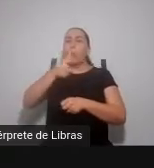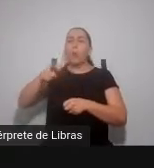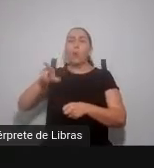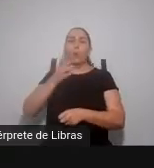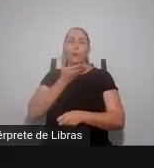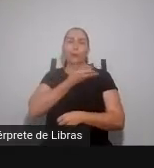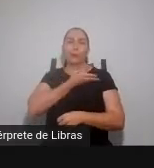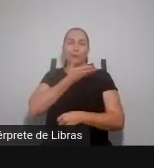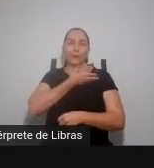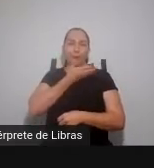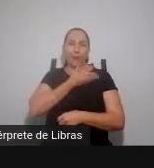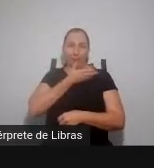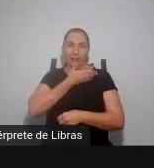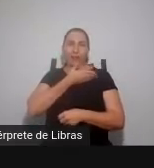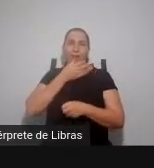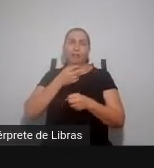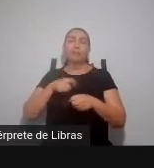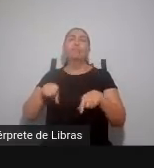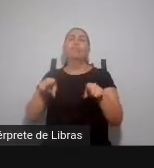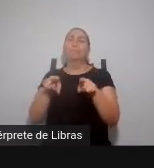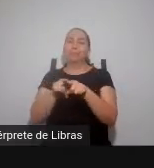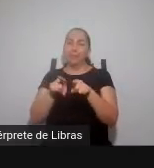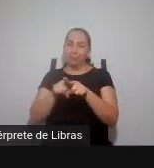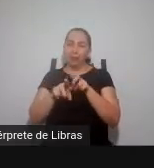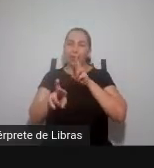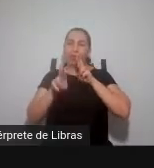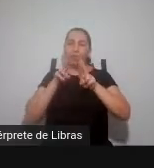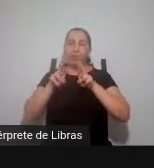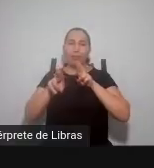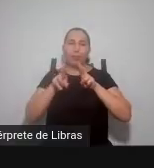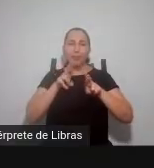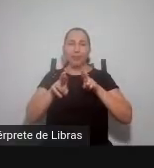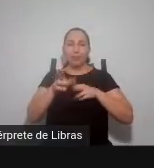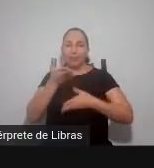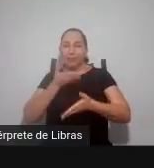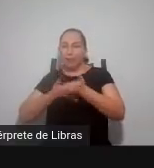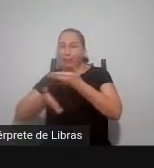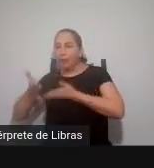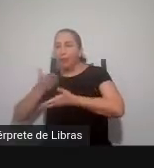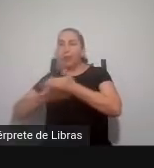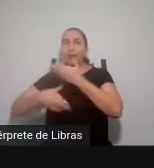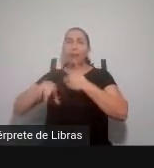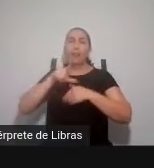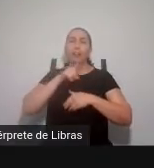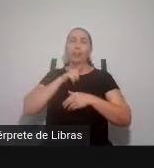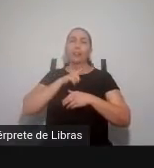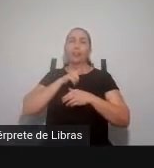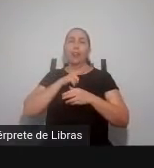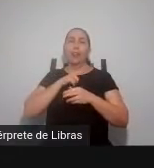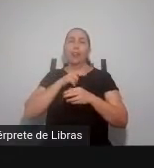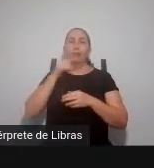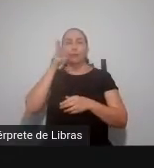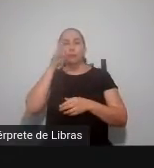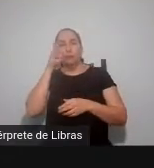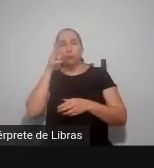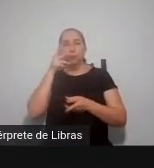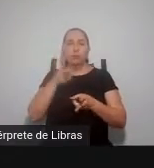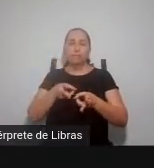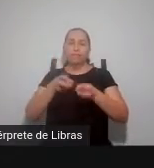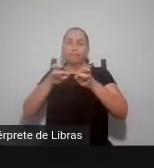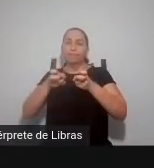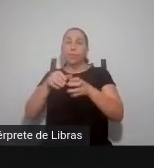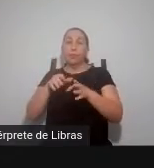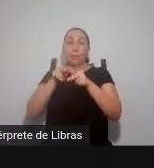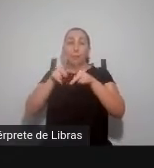mesmo encontro síncrono respondem com outros elementos, né, e a professora fazendo